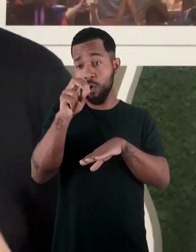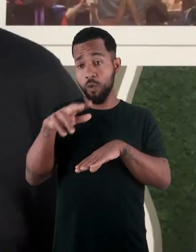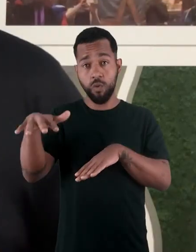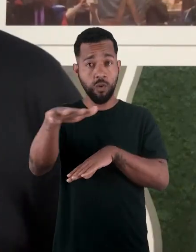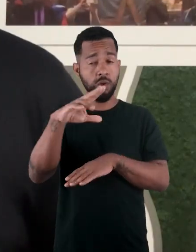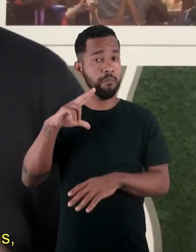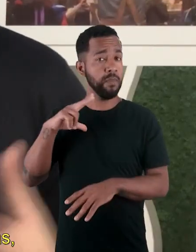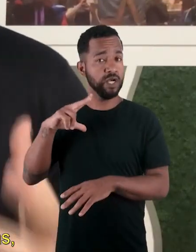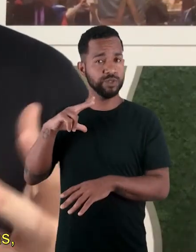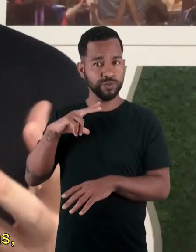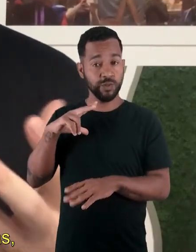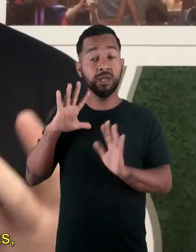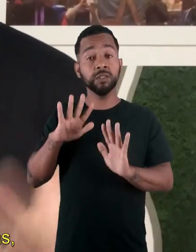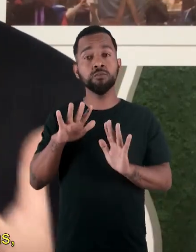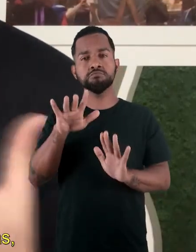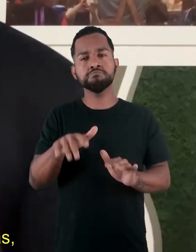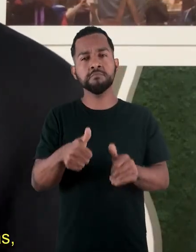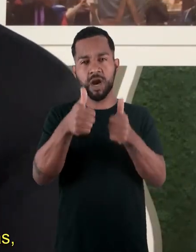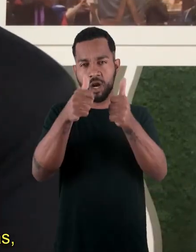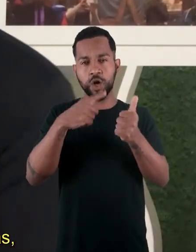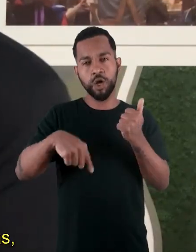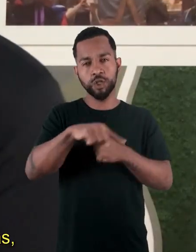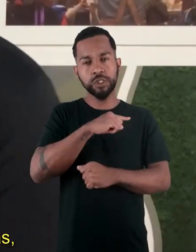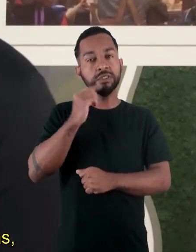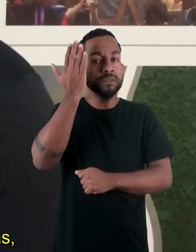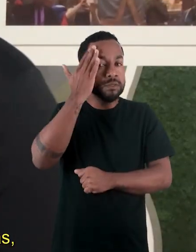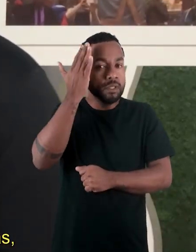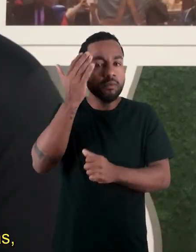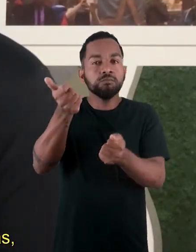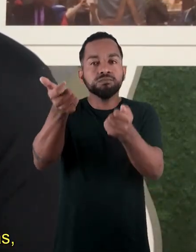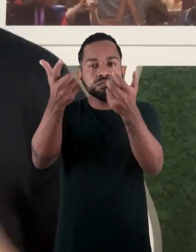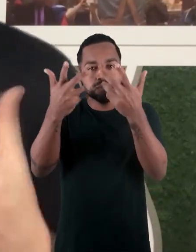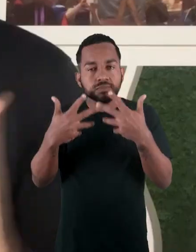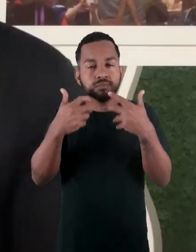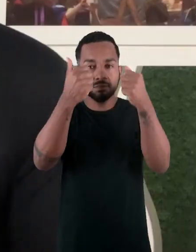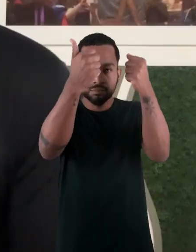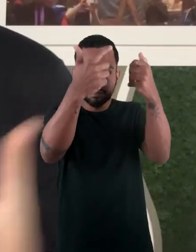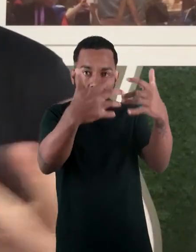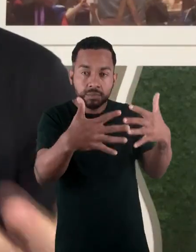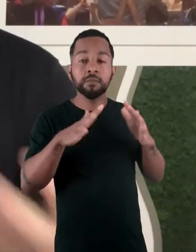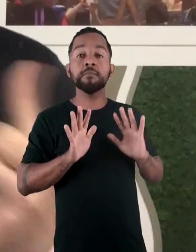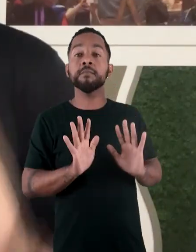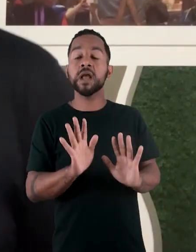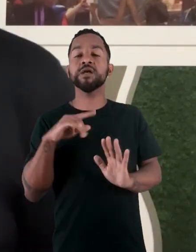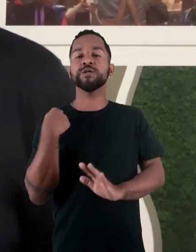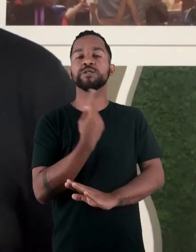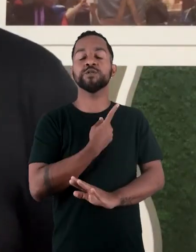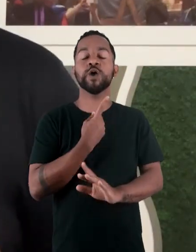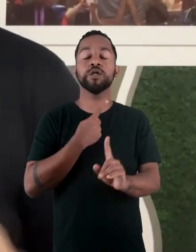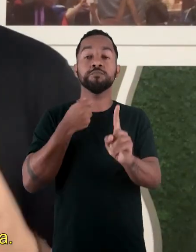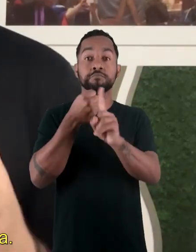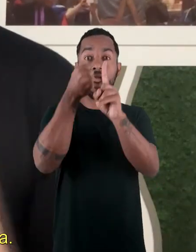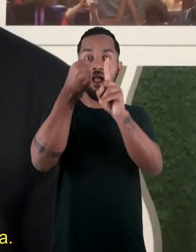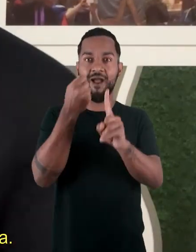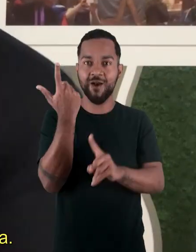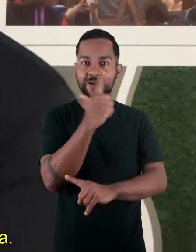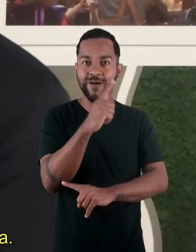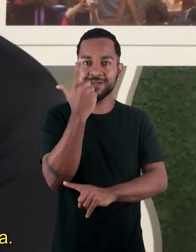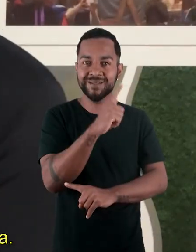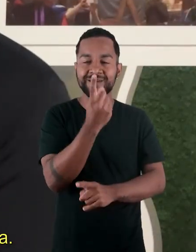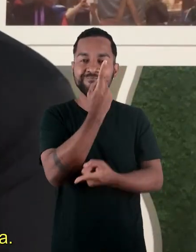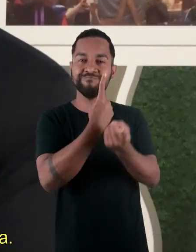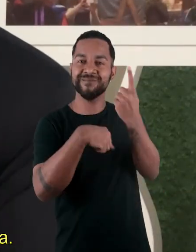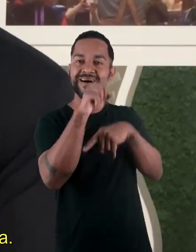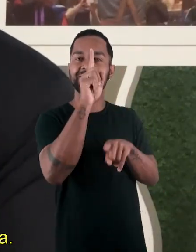meio pessoal. Então, quanto melhor nós soubermos contar as nossas histórias, mais impacto a gente consegue nas nossas relações, mais sucesso a